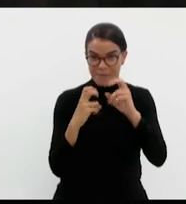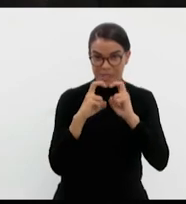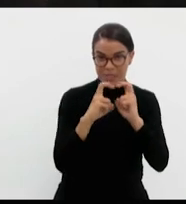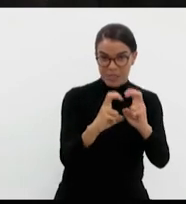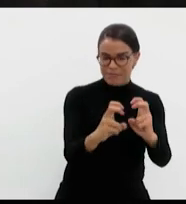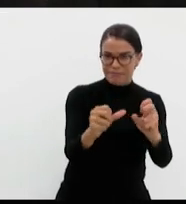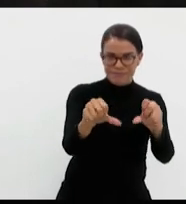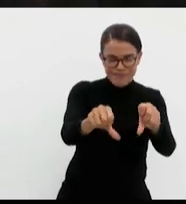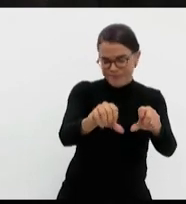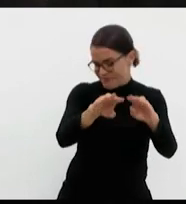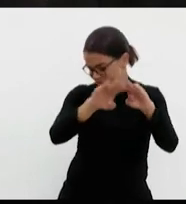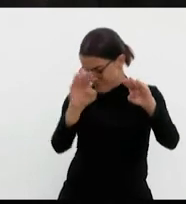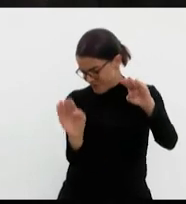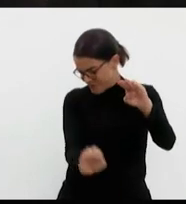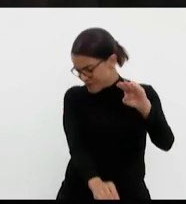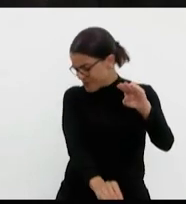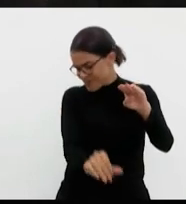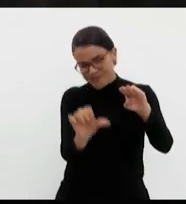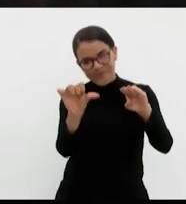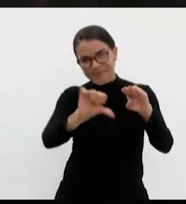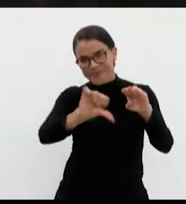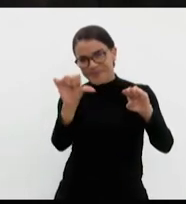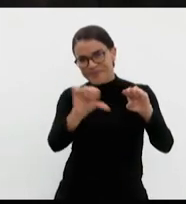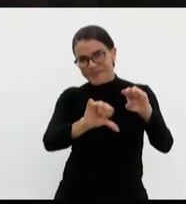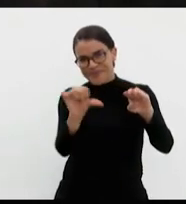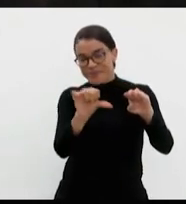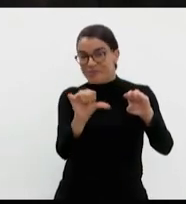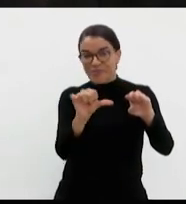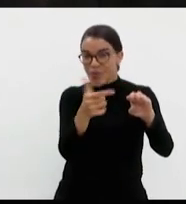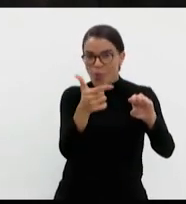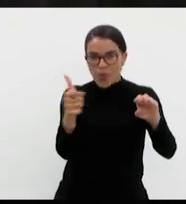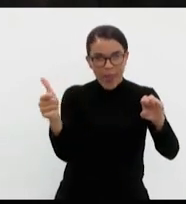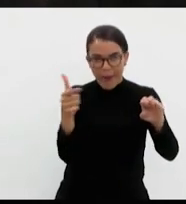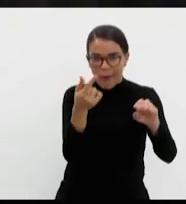Abaixo da crítica. Inclusive, está em recuperação fiscal.